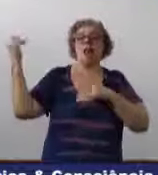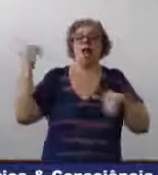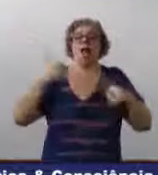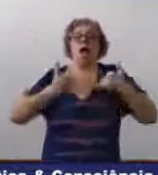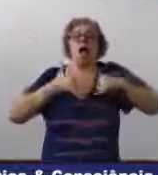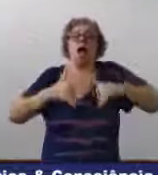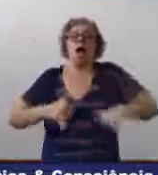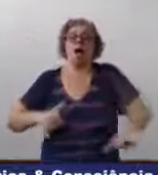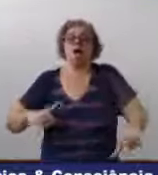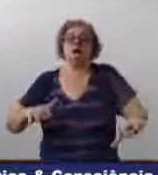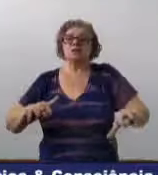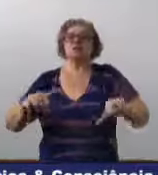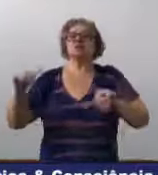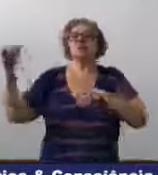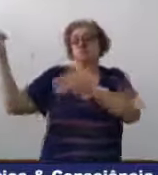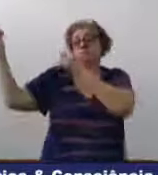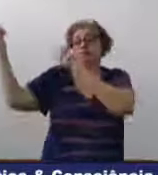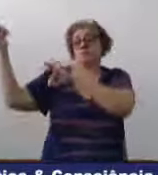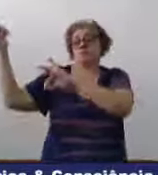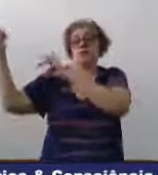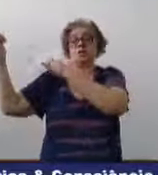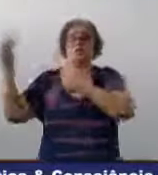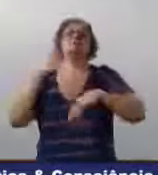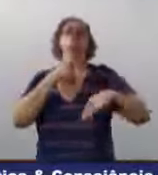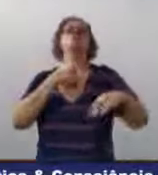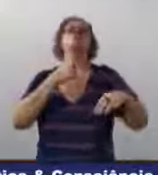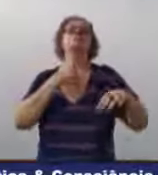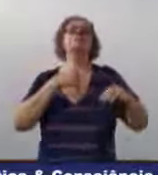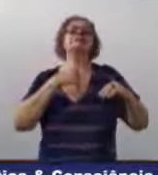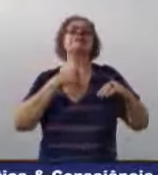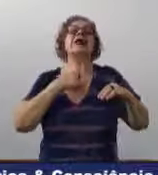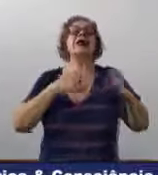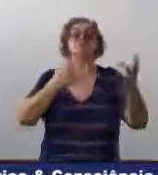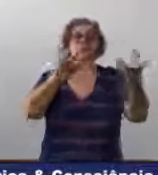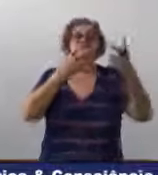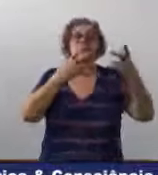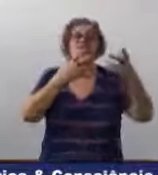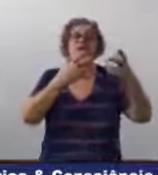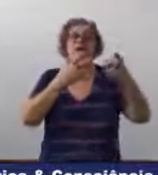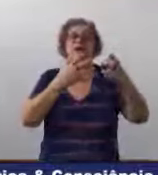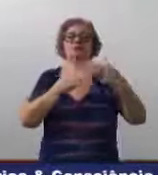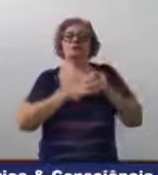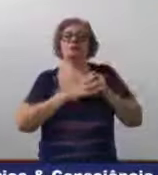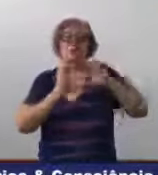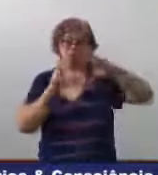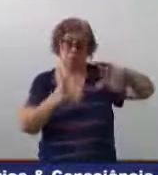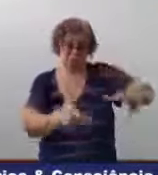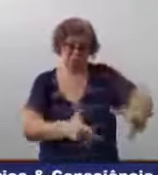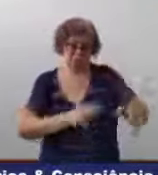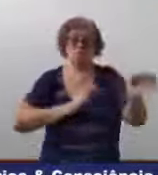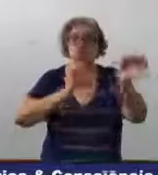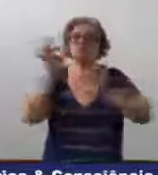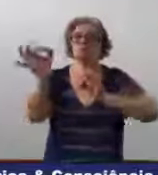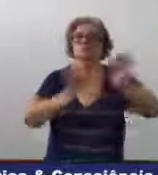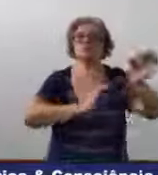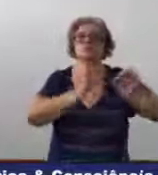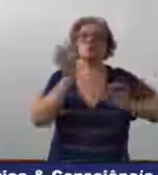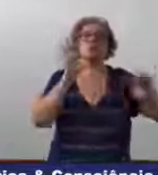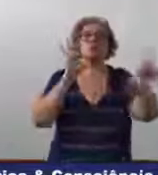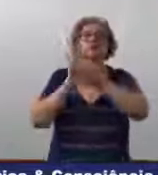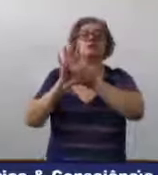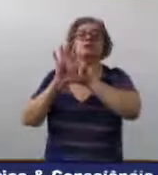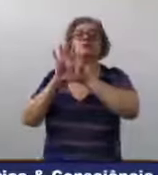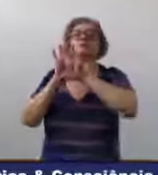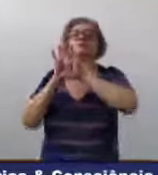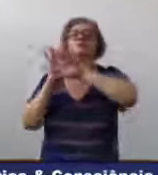supercordas. Intenção, a vibração adequada para produzir não um caos, e sim um universo organizado,